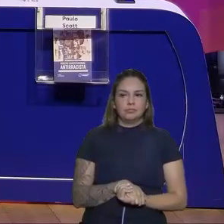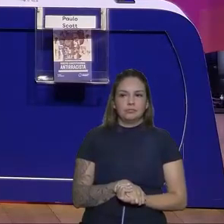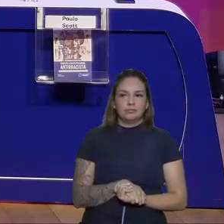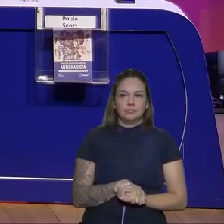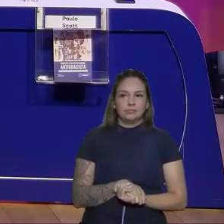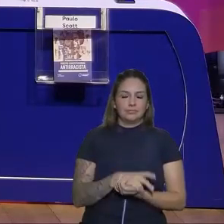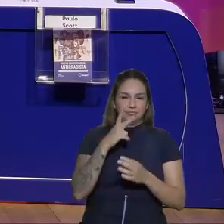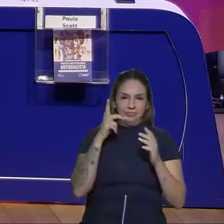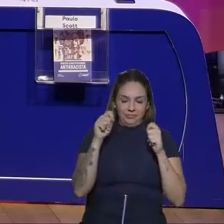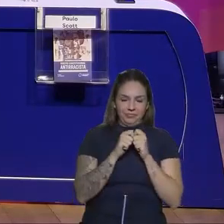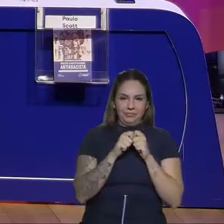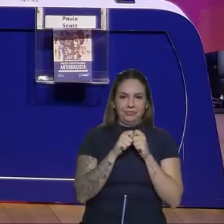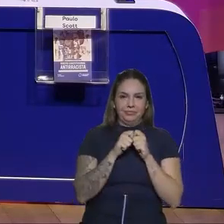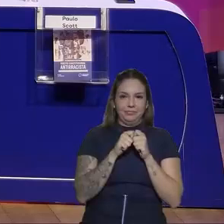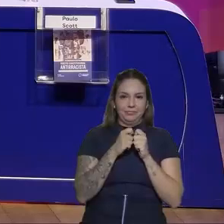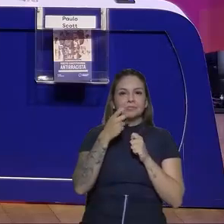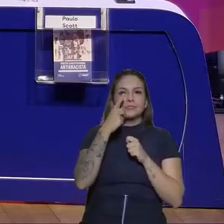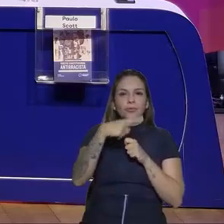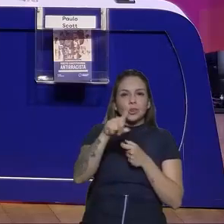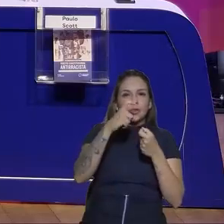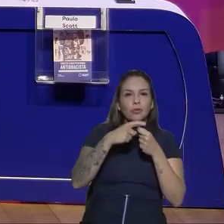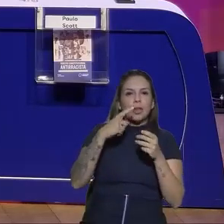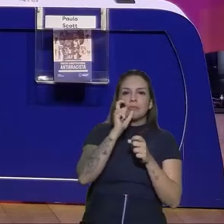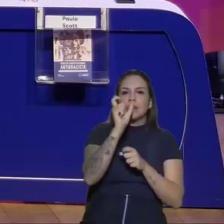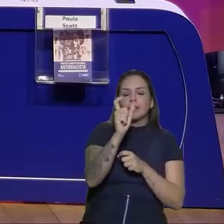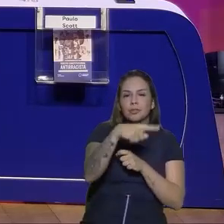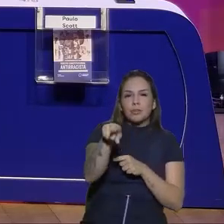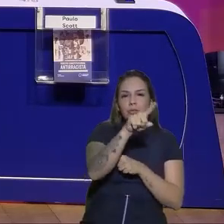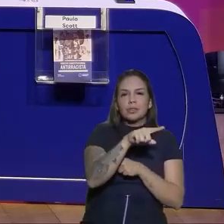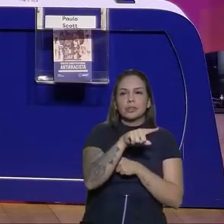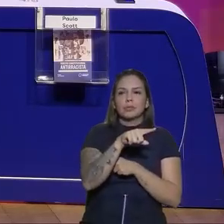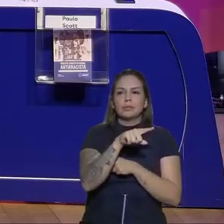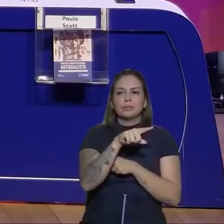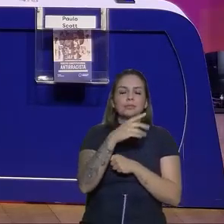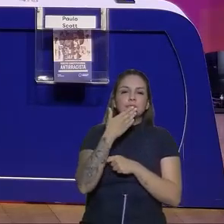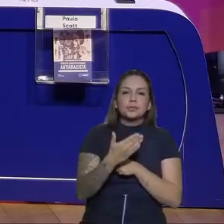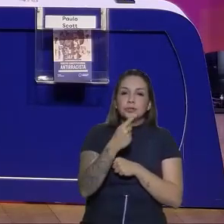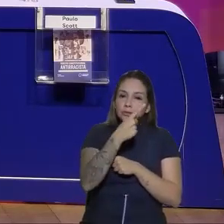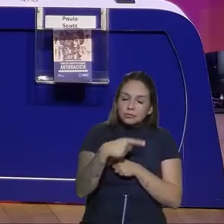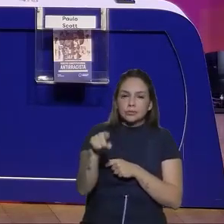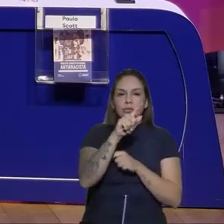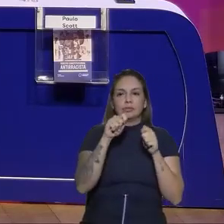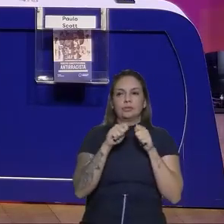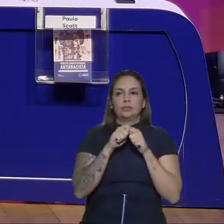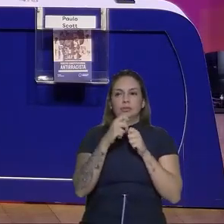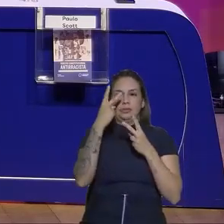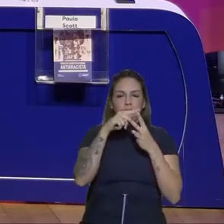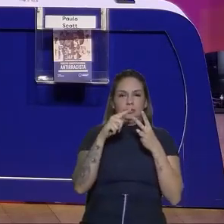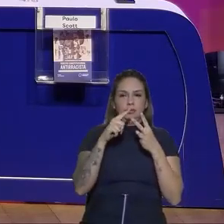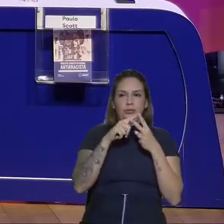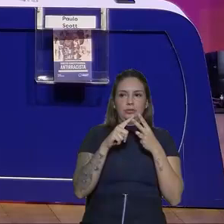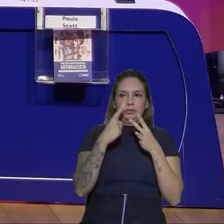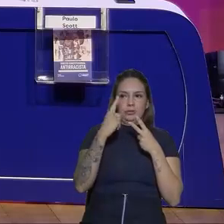enorme preâmbulo aqui, eu queria devolver a palavra a vocês, pedindo que vocês fizessem 2